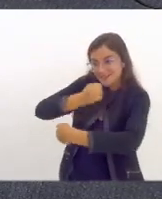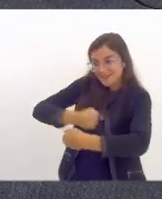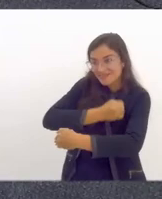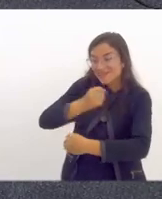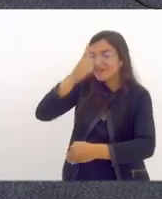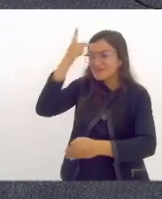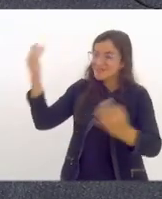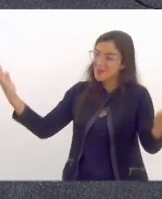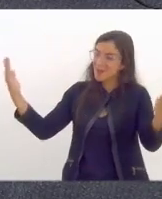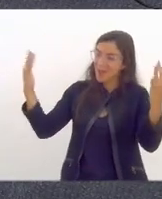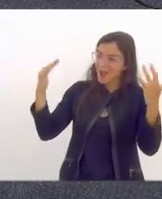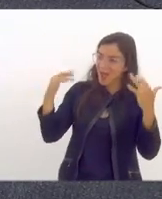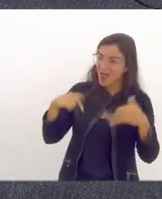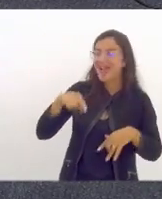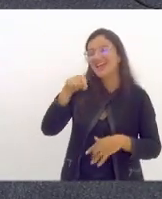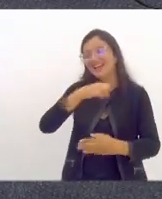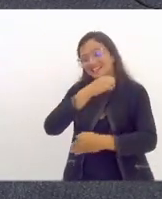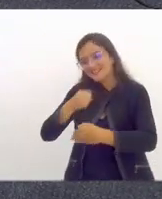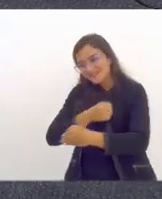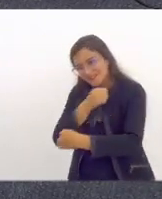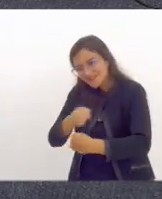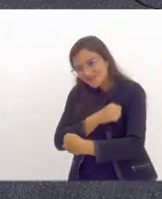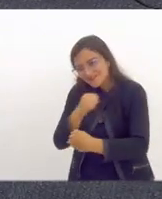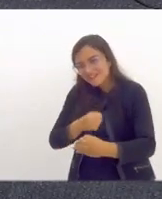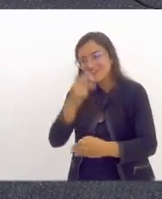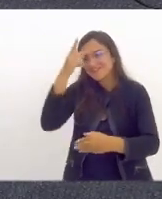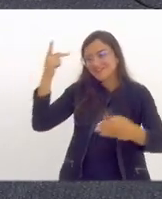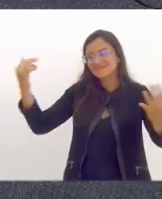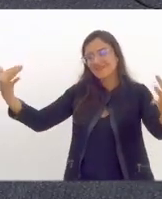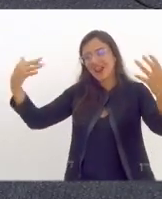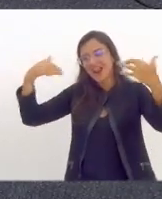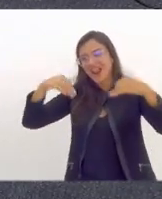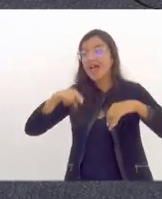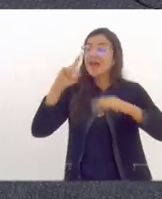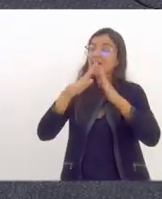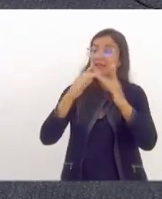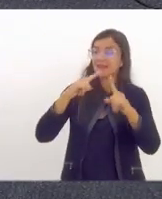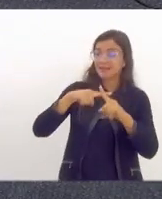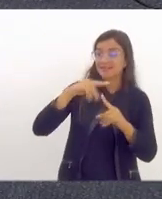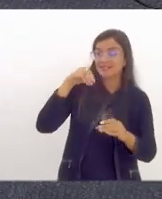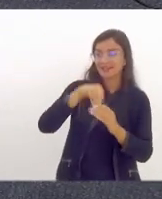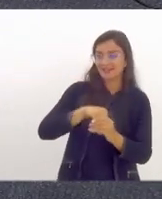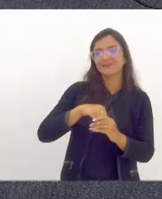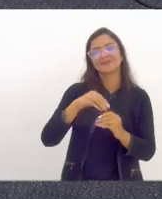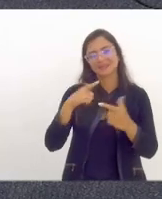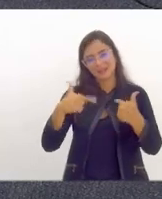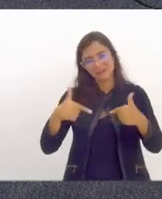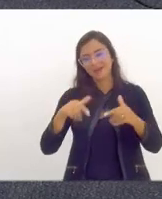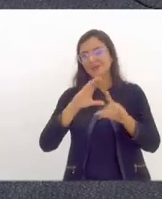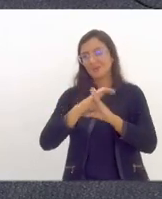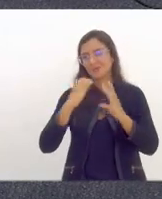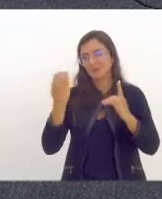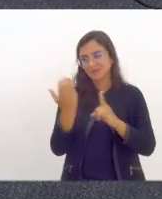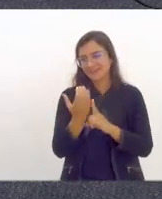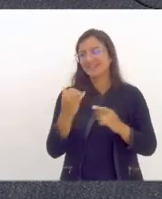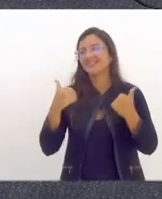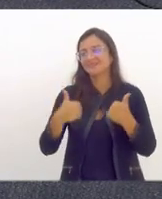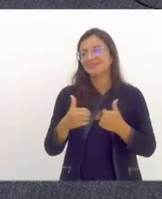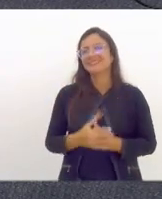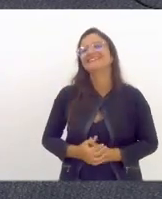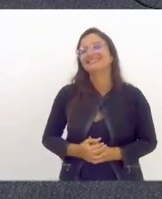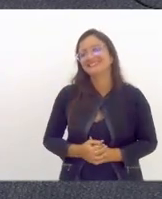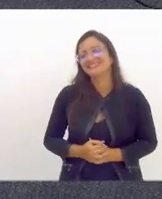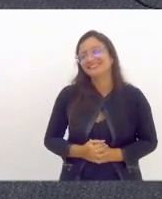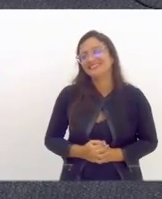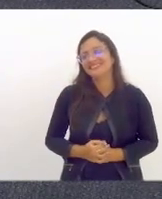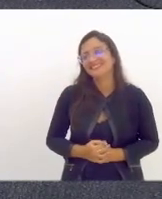a galera ela fazia o sopão Jardim América vai reunir as pessoas dentro da igreja para fazer o trabalho comunitário então todos os componentes da música